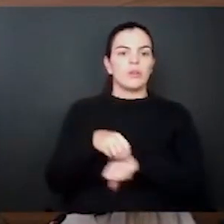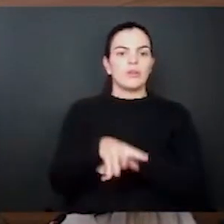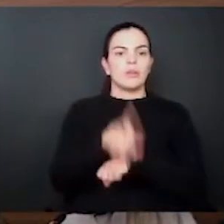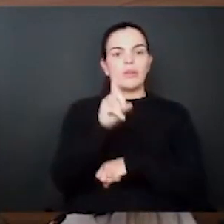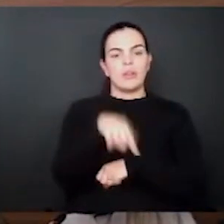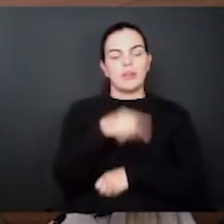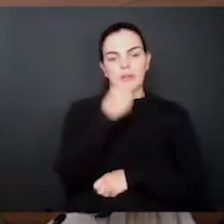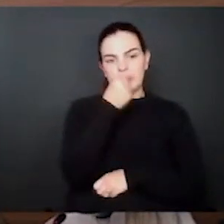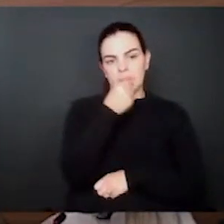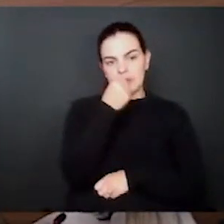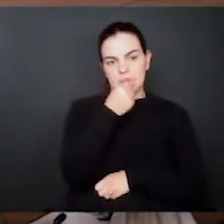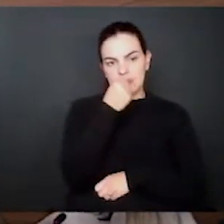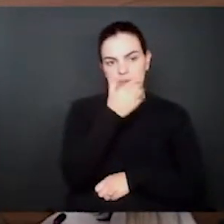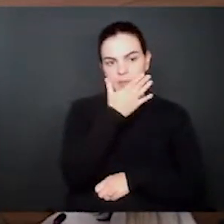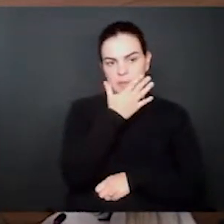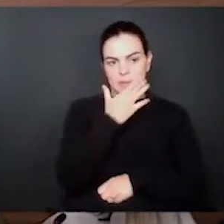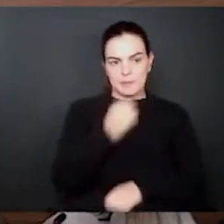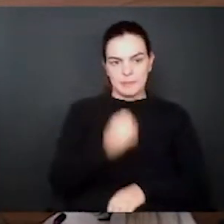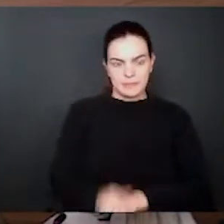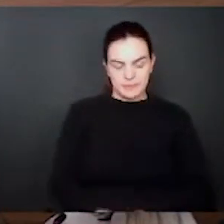com a palavra por 5 minutos.